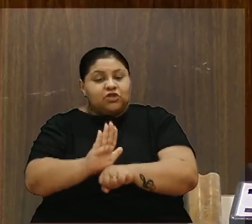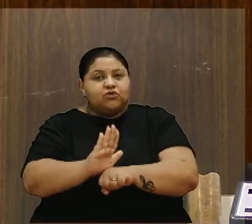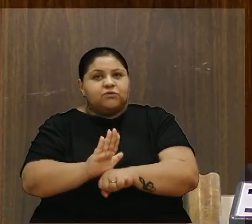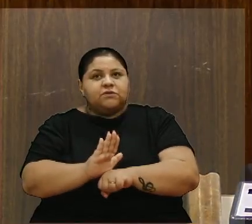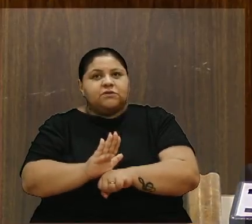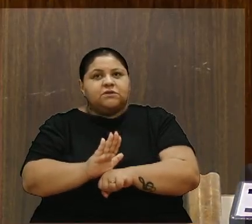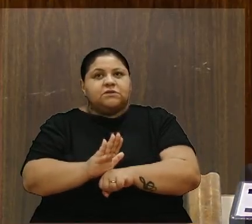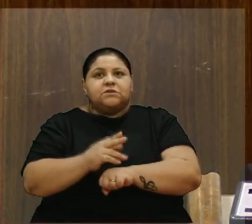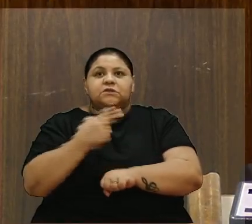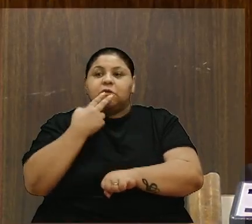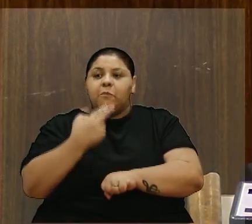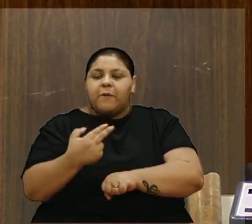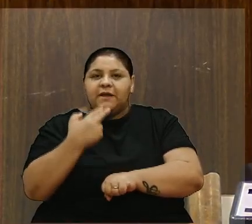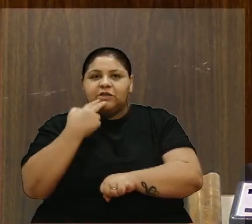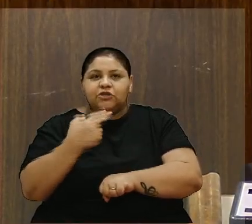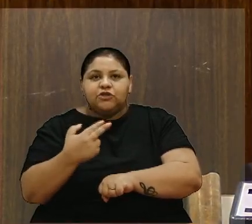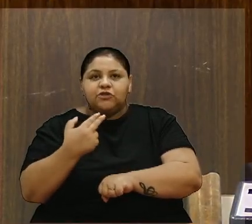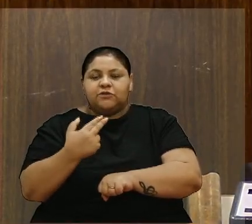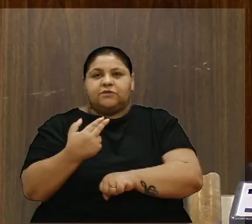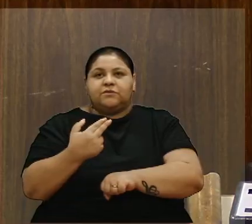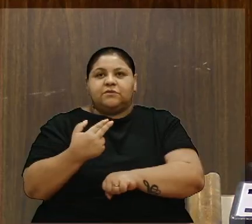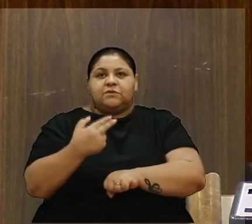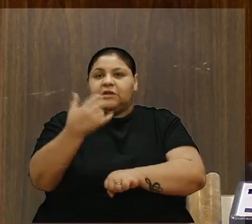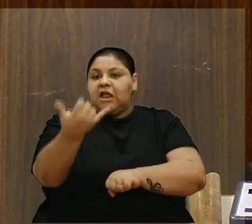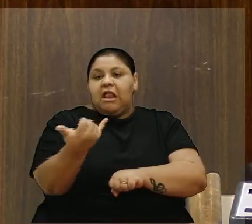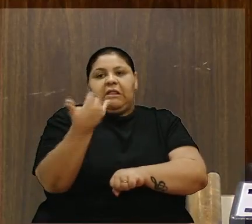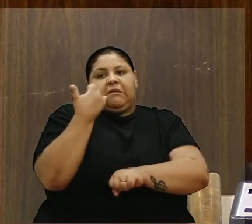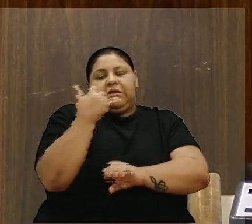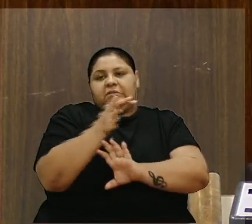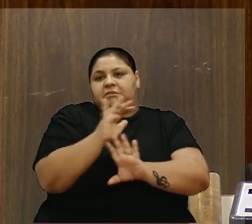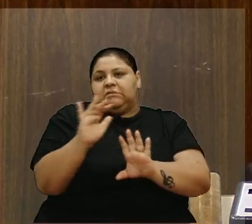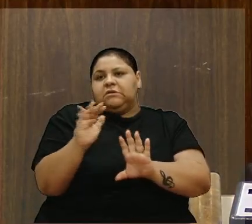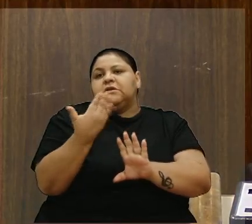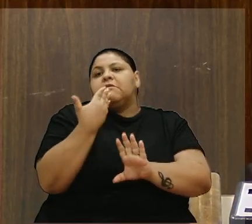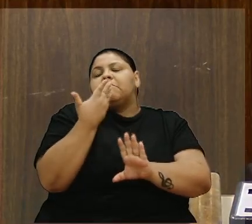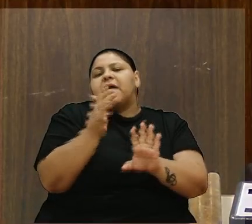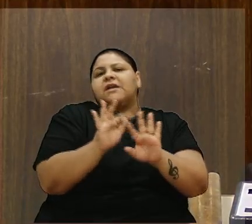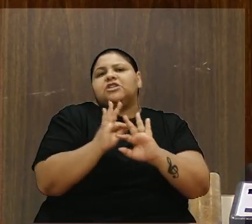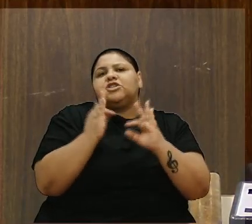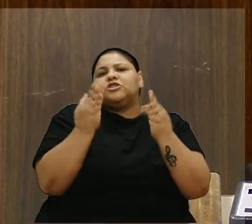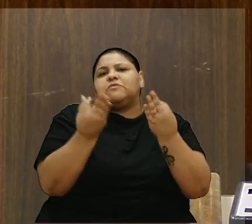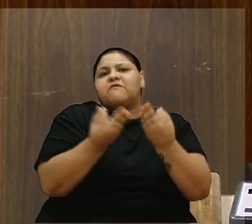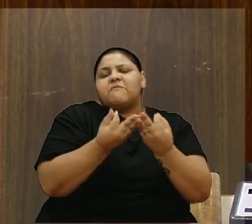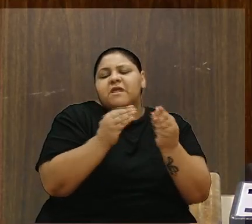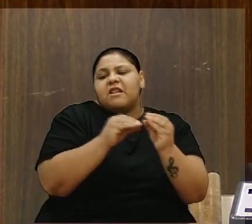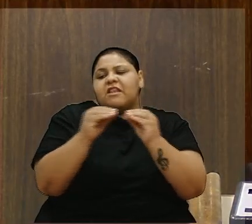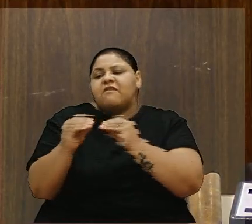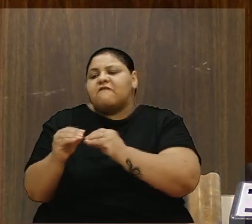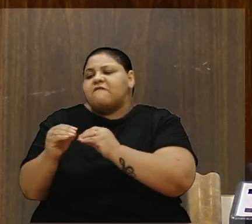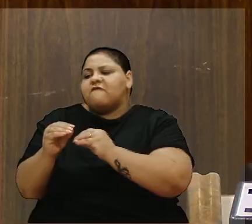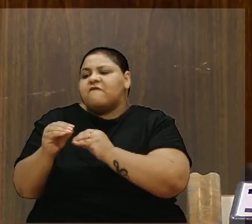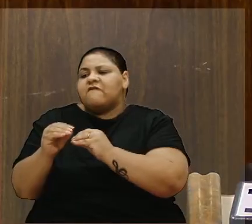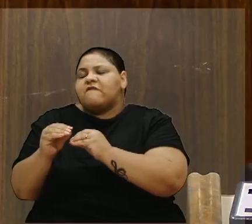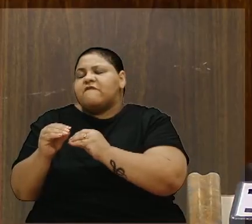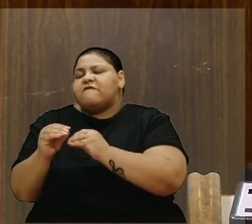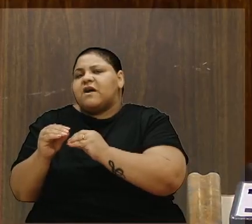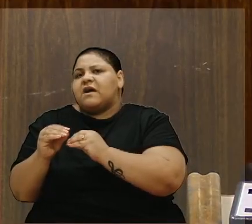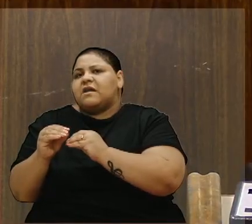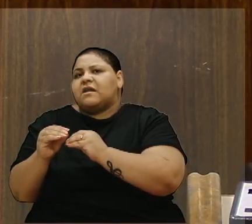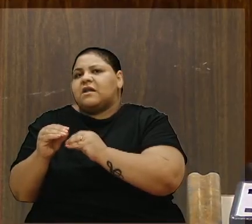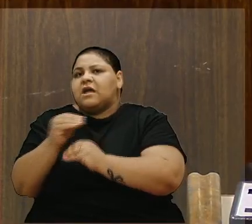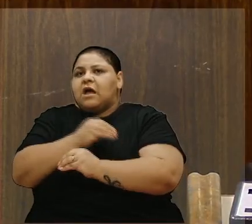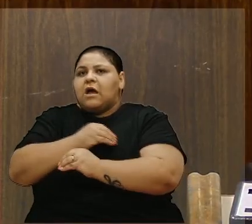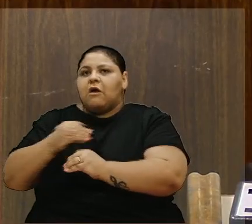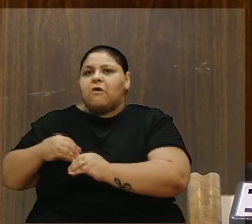para as nutricionistas, e, como disse, elas dizem assim para nós, pede para a família levar o pediatra, só que o pediatra do SUS, eles